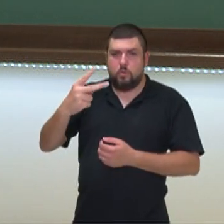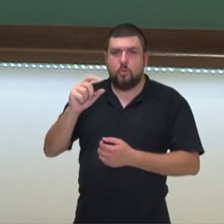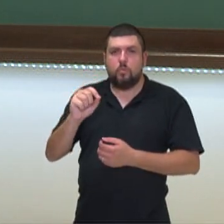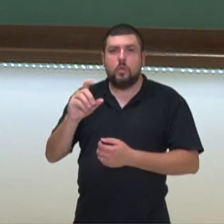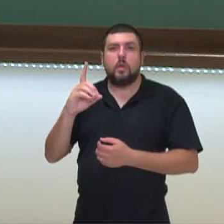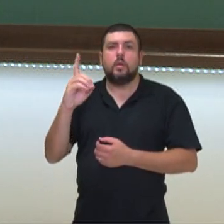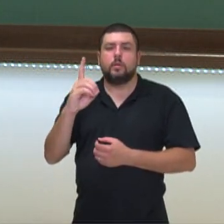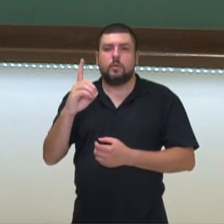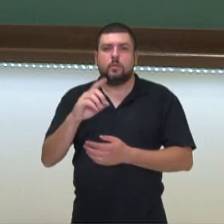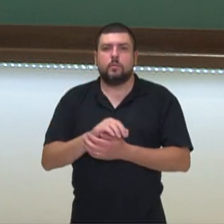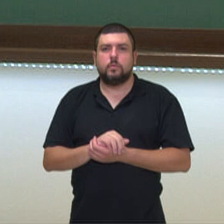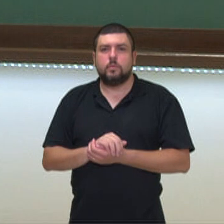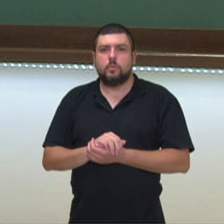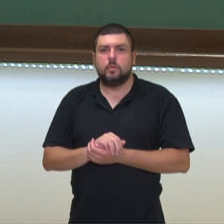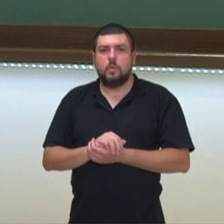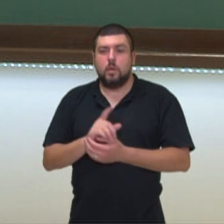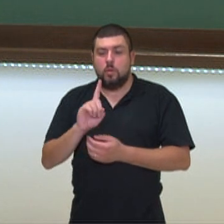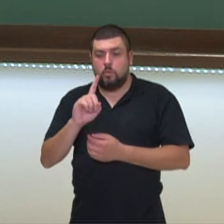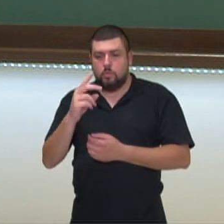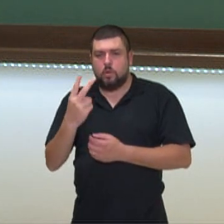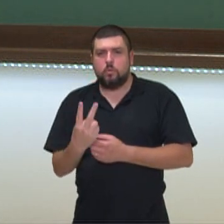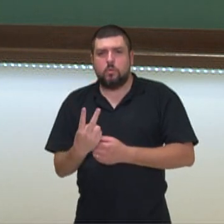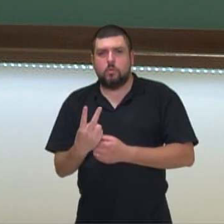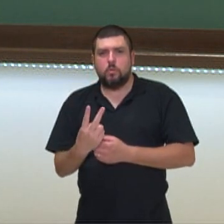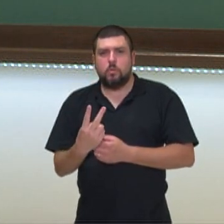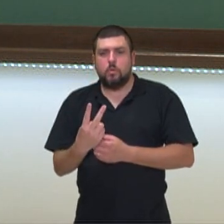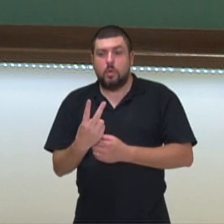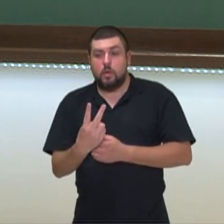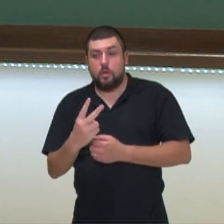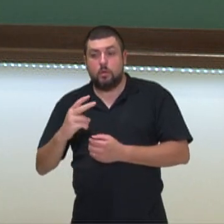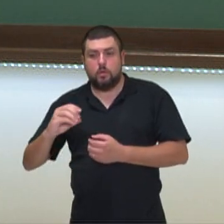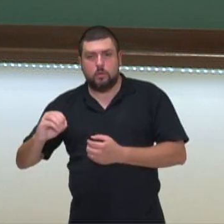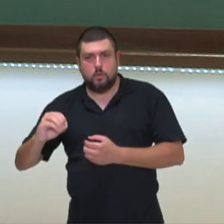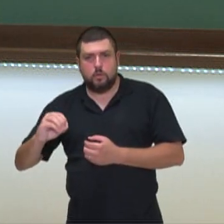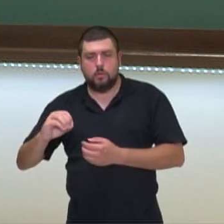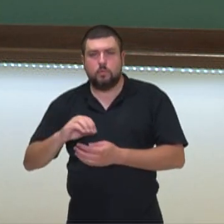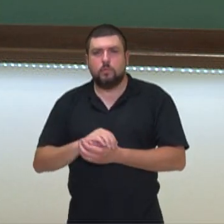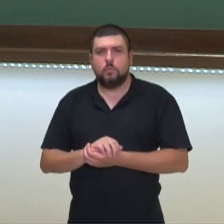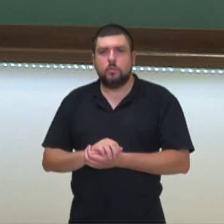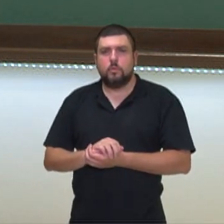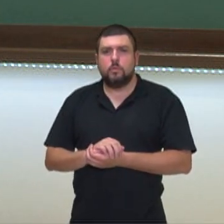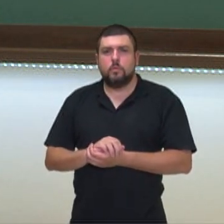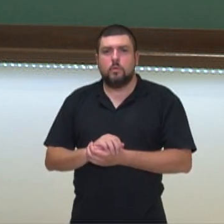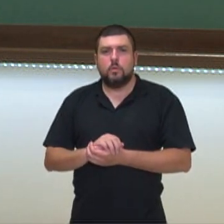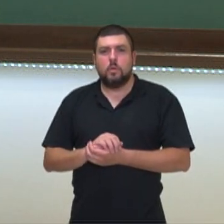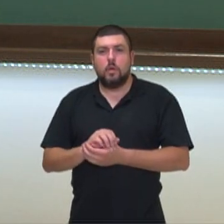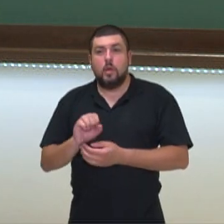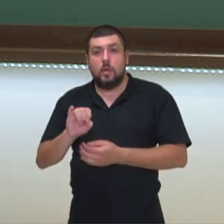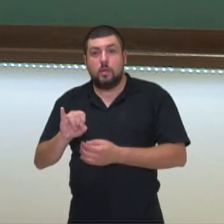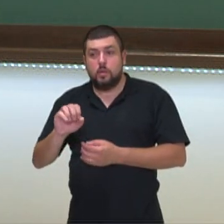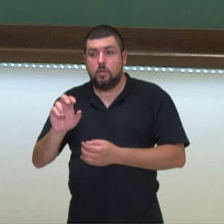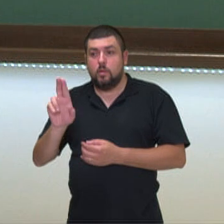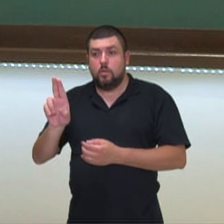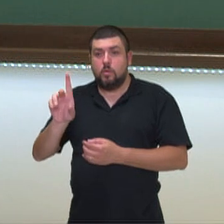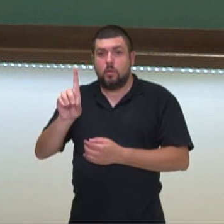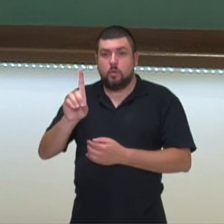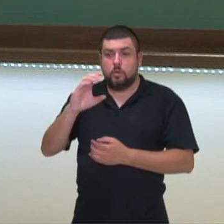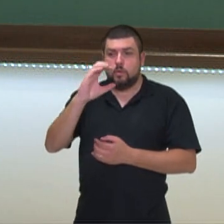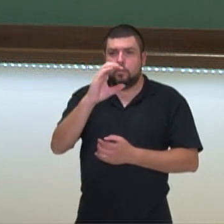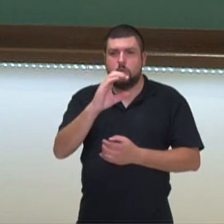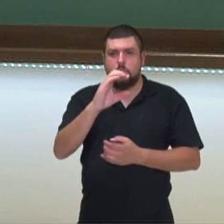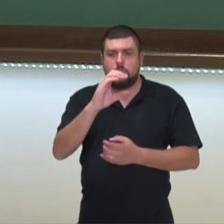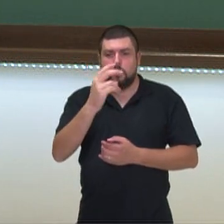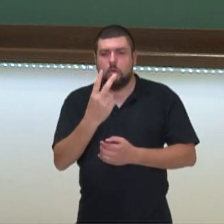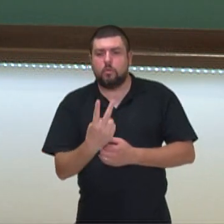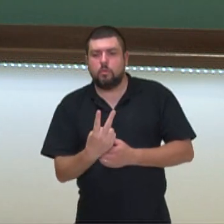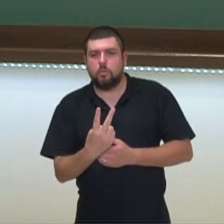né? Então ele já não é 2, ele vai valer 20, por exemplo. Né? Se esse 2 estiver na centena, aí ele já não vai valer mais 2, ele vai